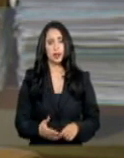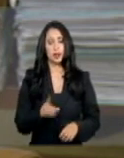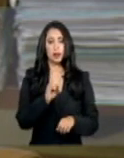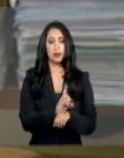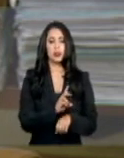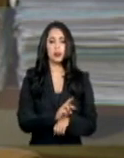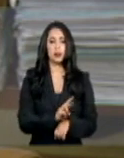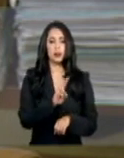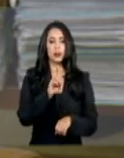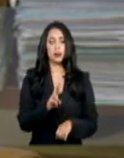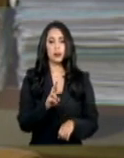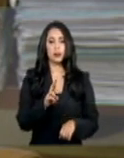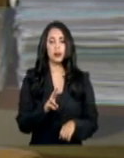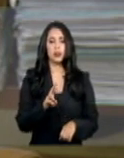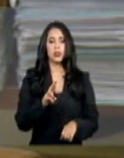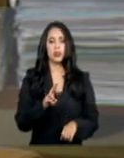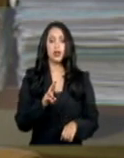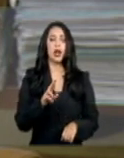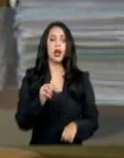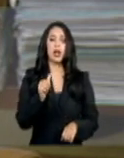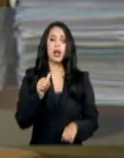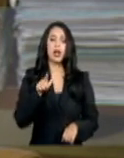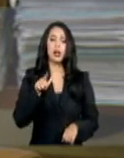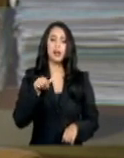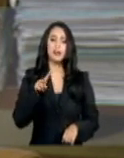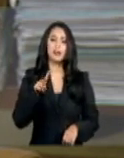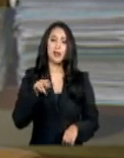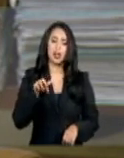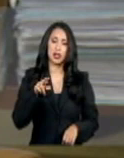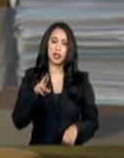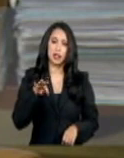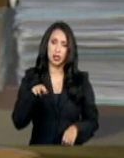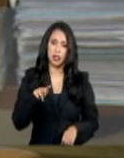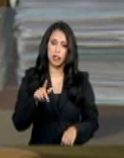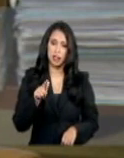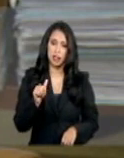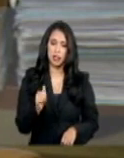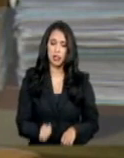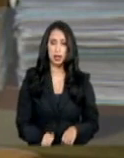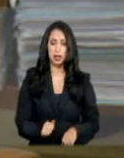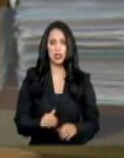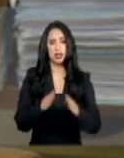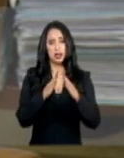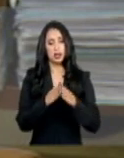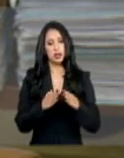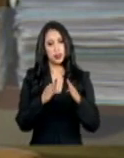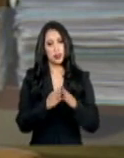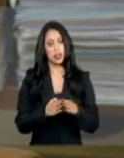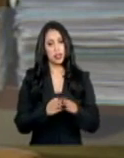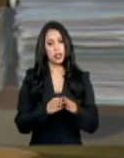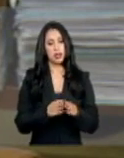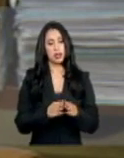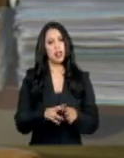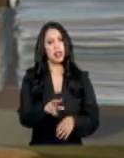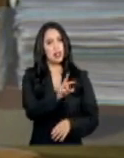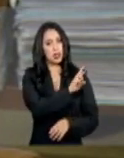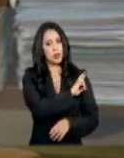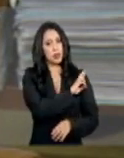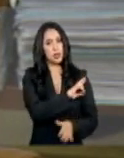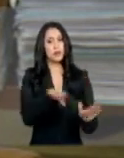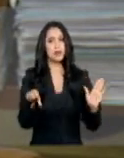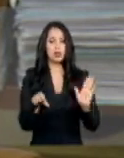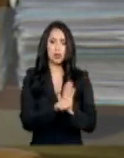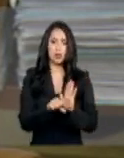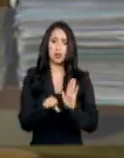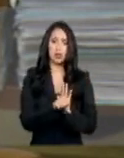aristides junqueira alvarenga que havia requisitado essas informações sob pena de responsabilização criminal então impetrou